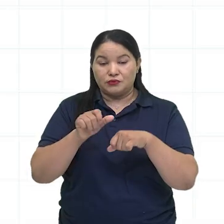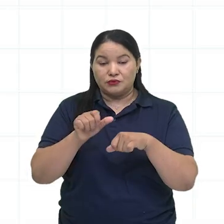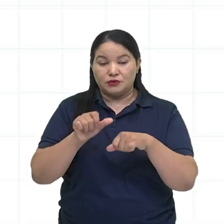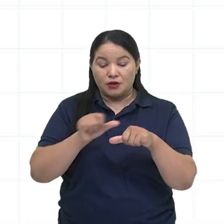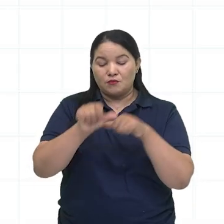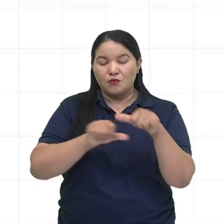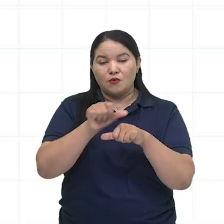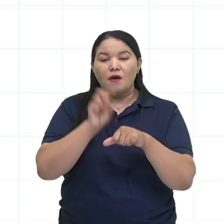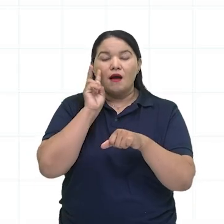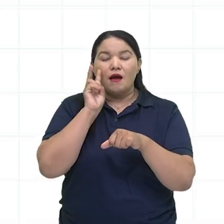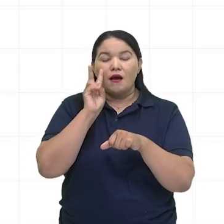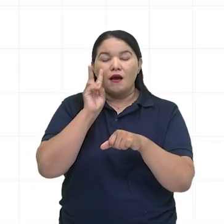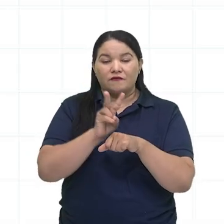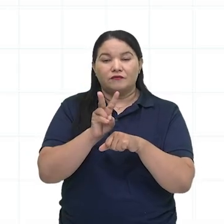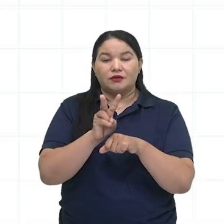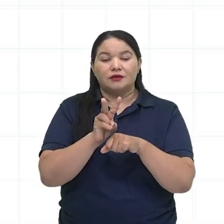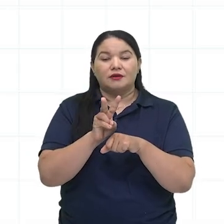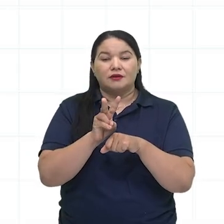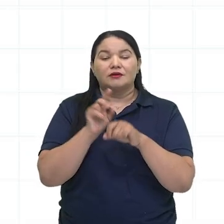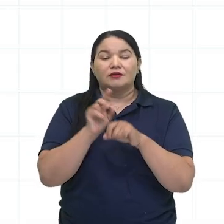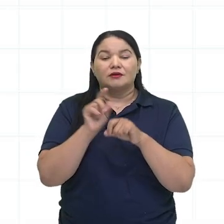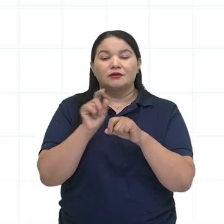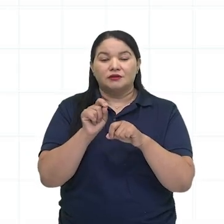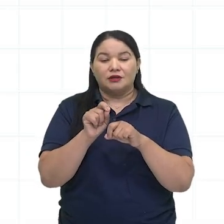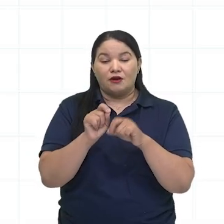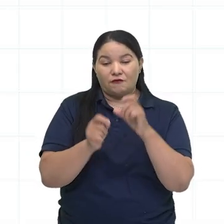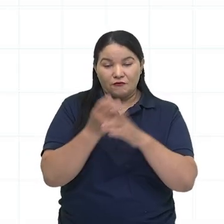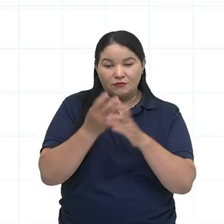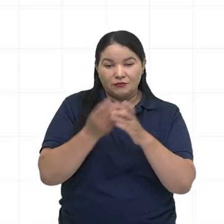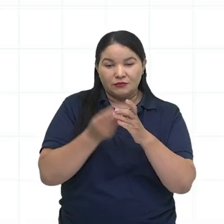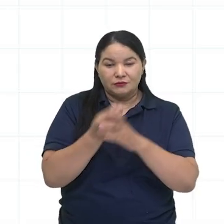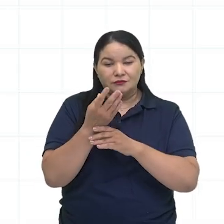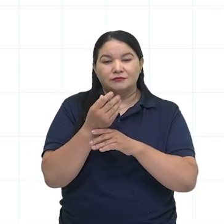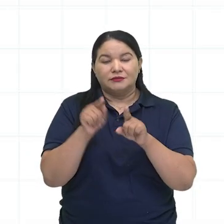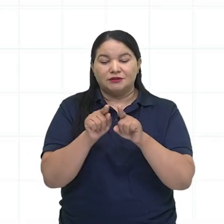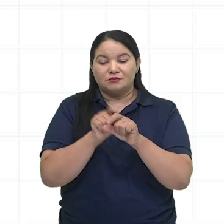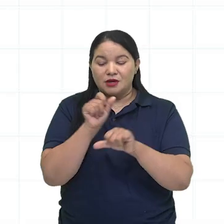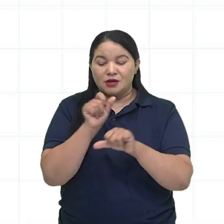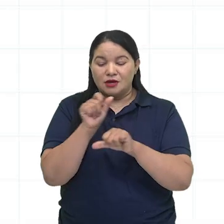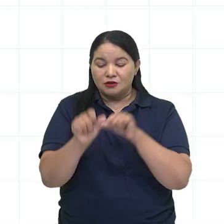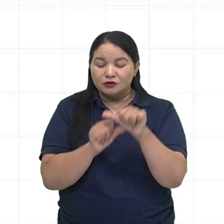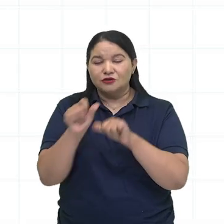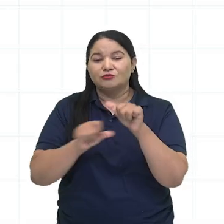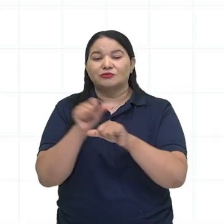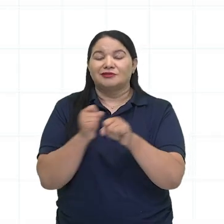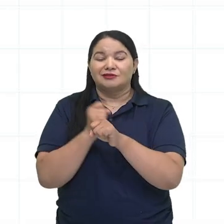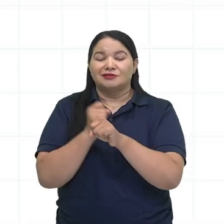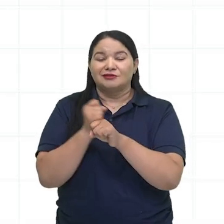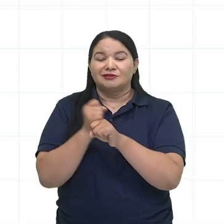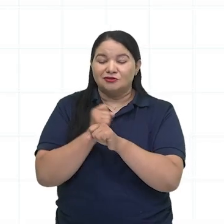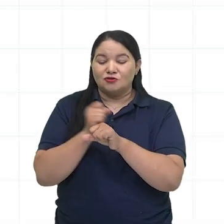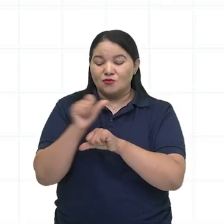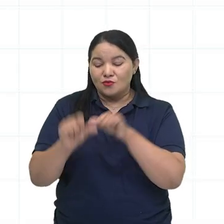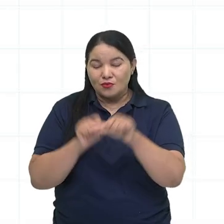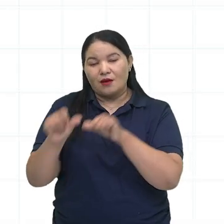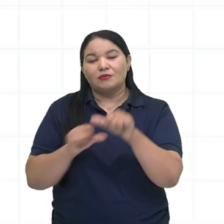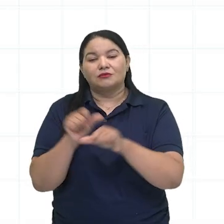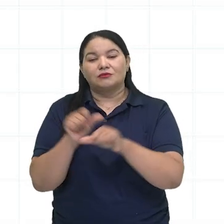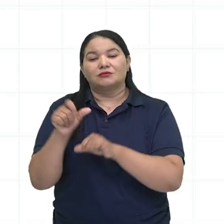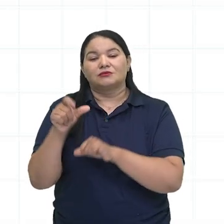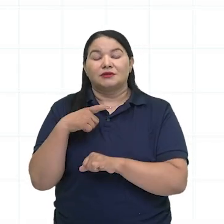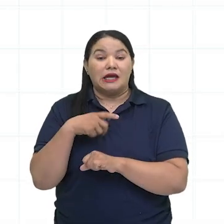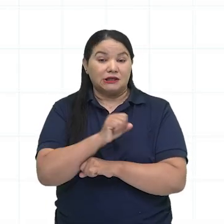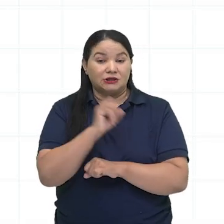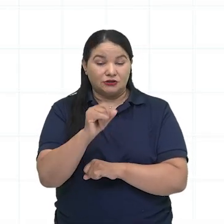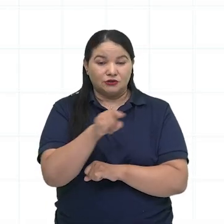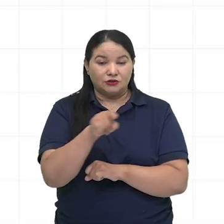coloração das montanhas, das formações rochosas que tem lá, certo? E se você já